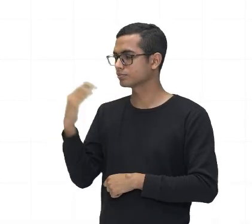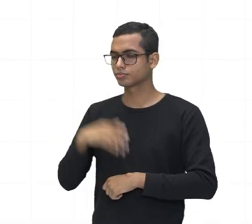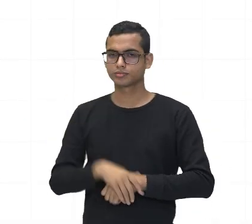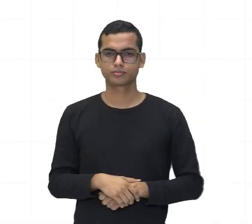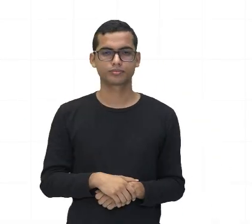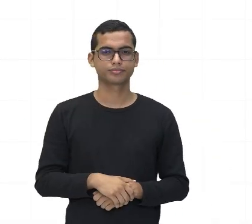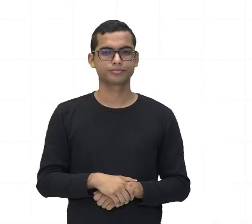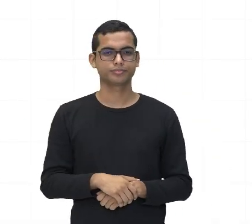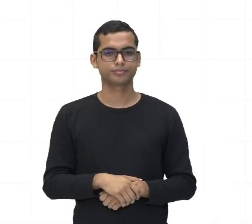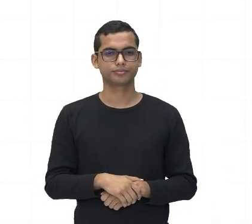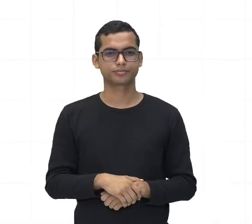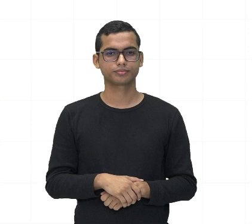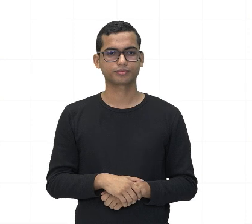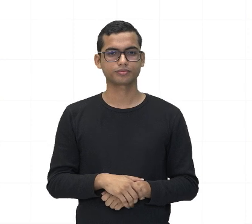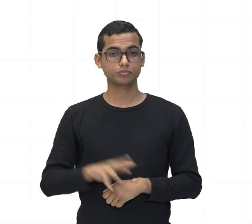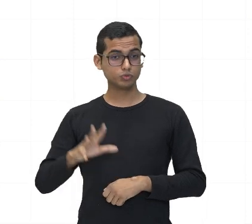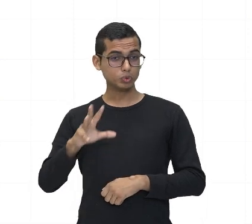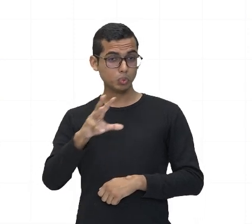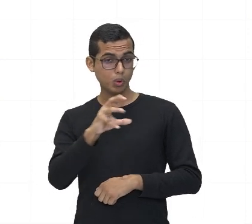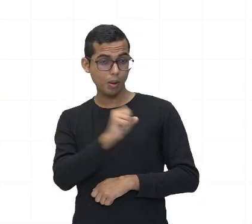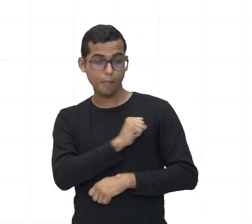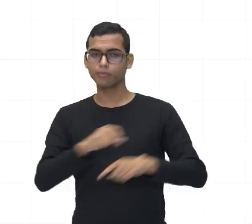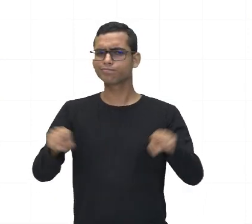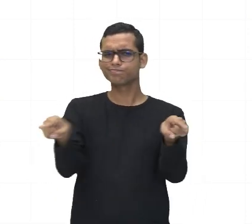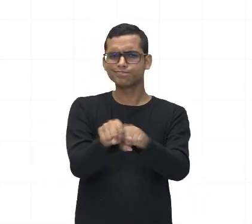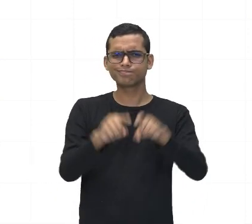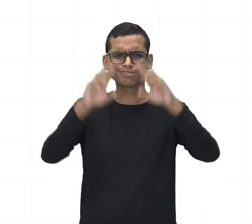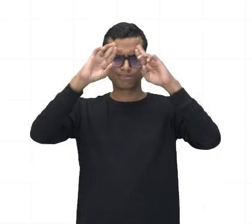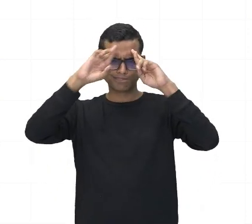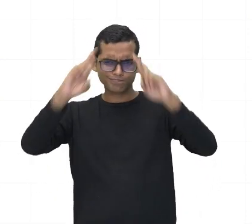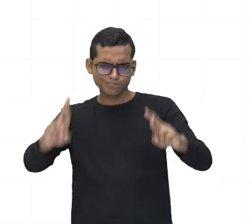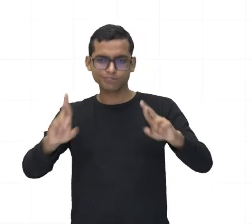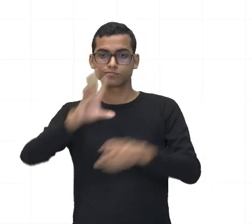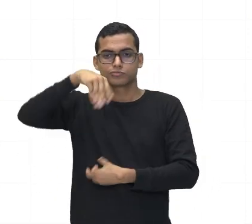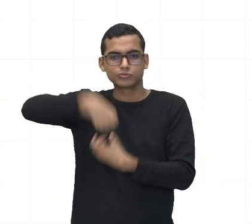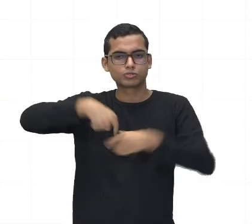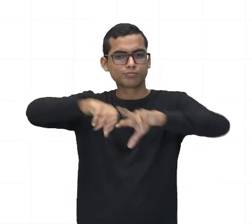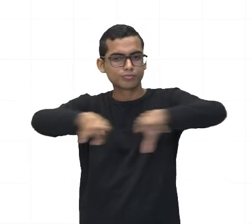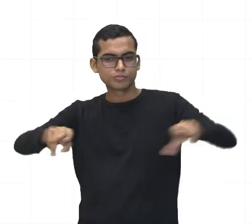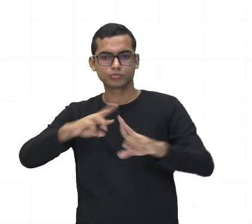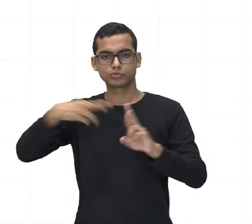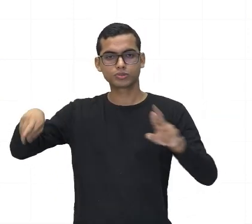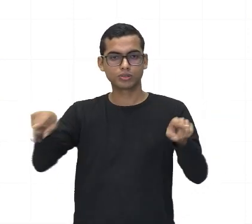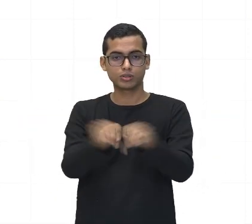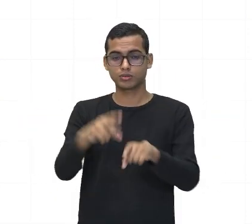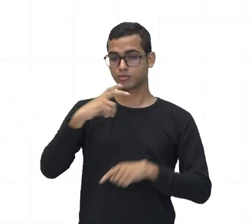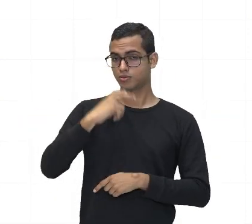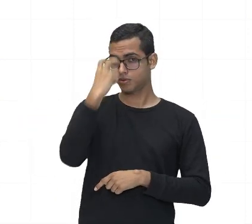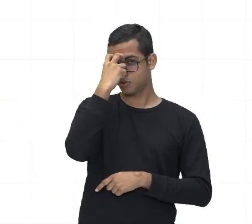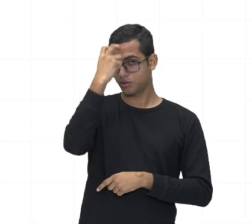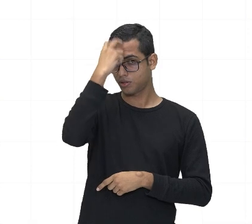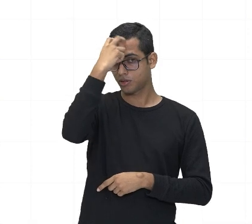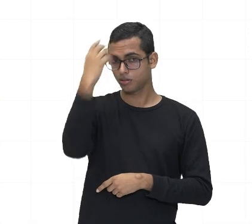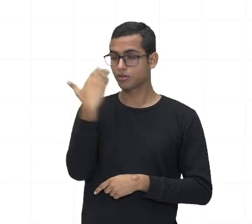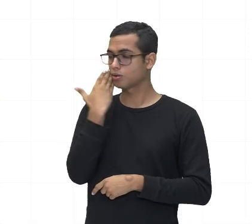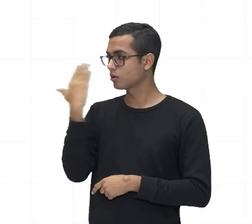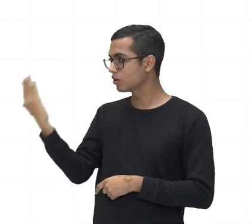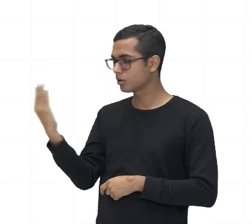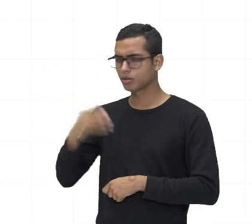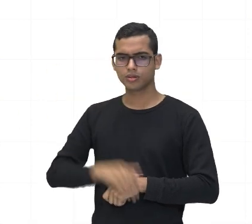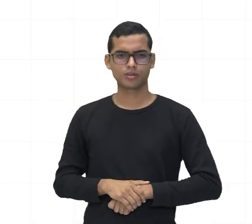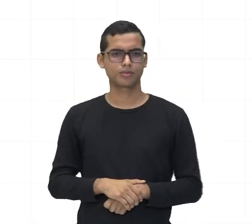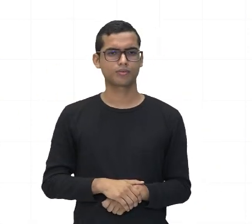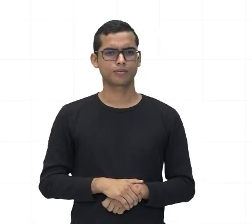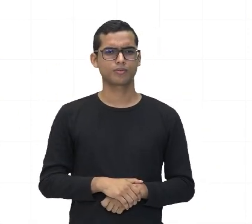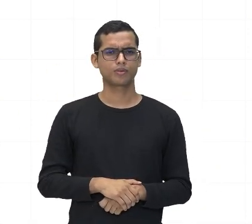Vamos ver que o amor e o respeito nas várias religiões. No hinduísmo tem essa mensagem muito bonita: não faça aos